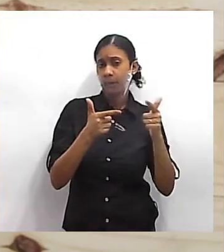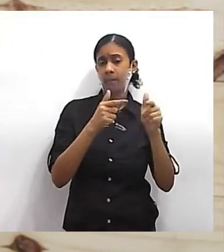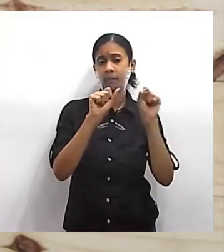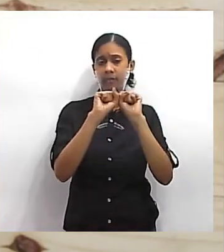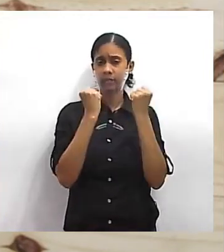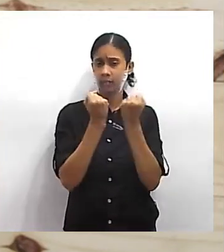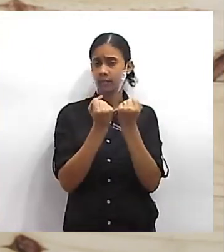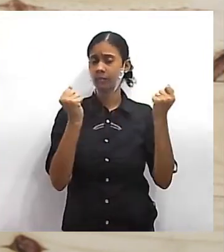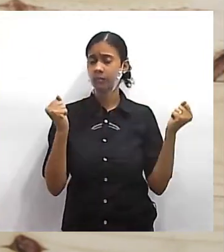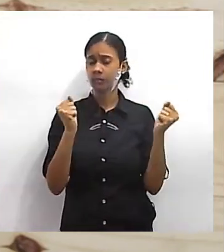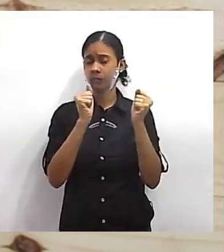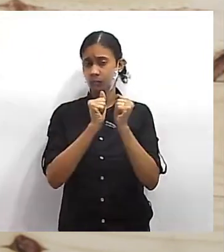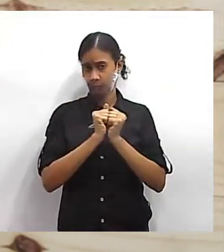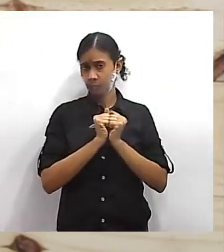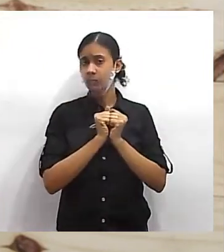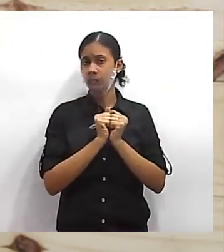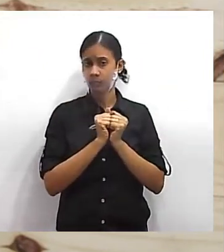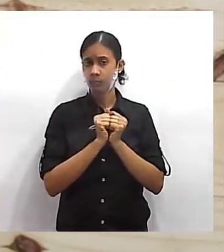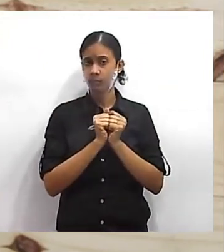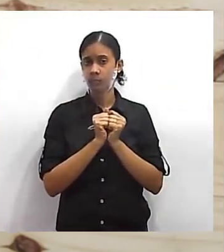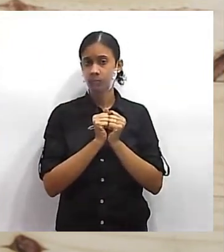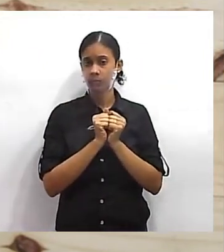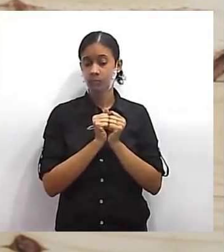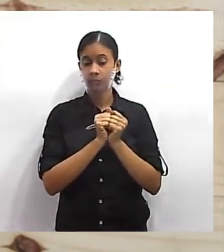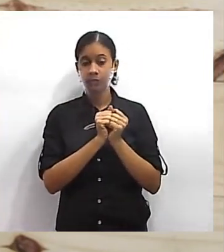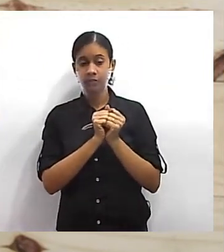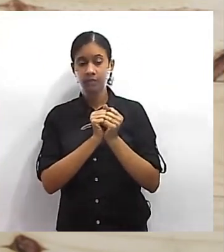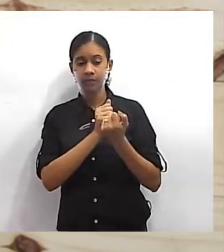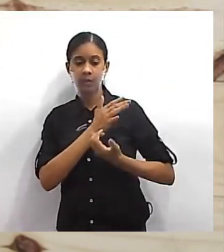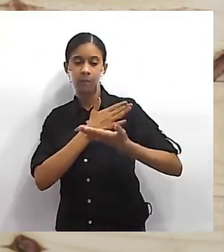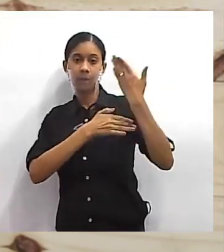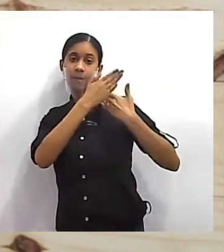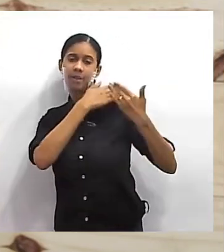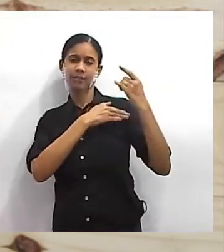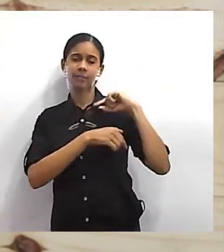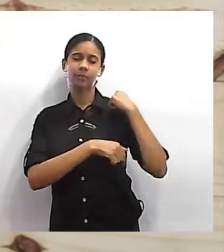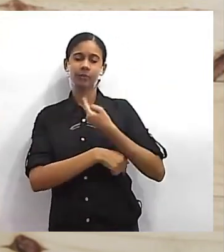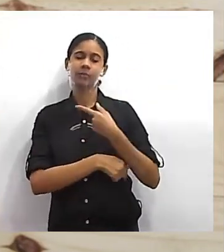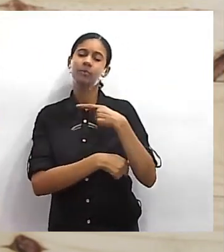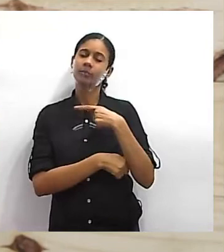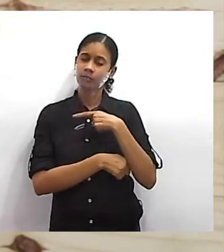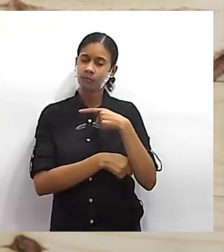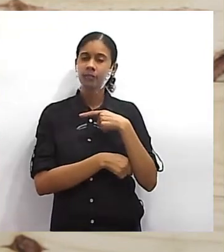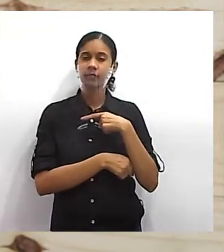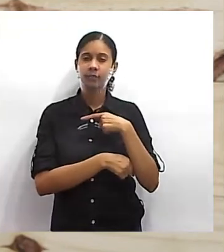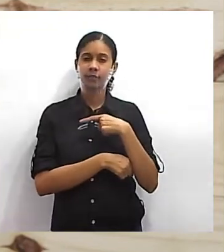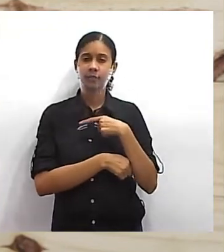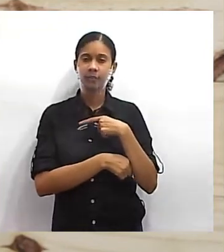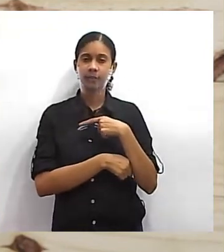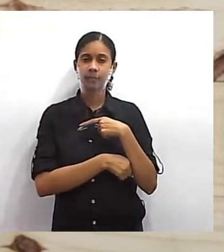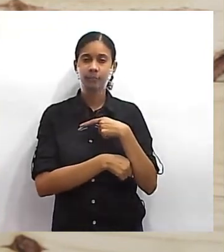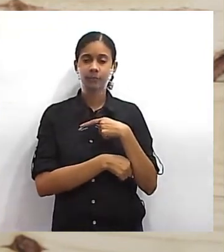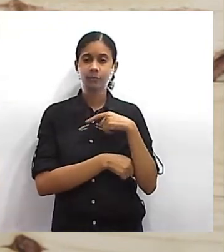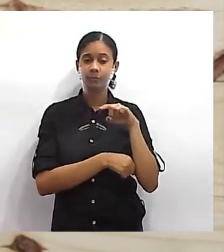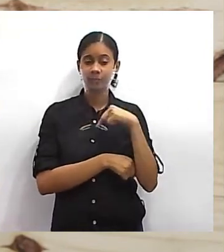isso, a esse passado que nós tivemos, esse passado vergonhoso, do qual qualquer cidadão brasileiro deveria